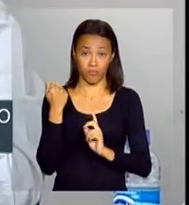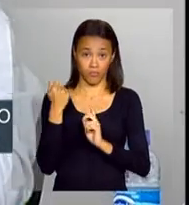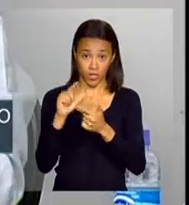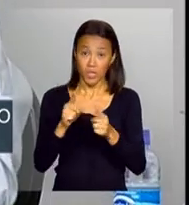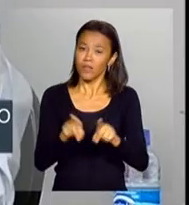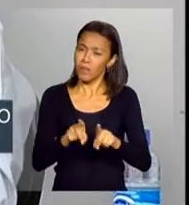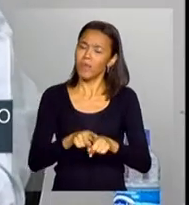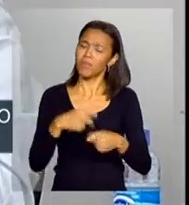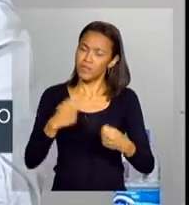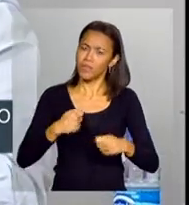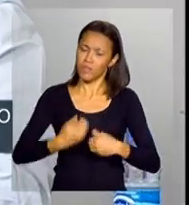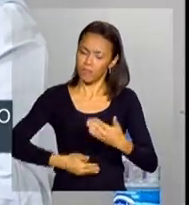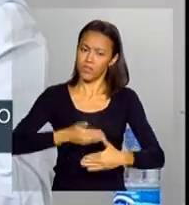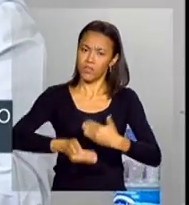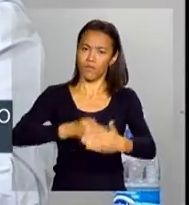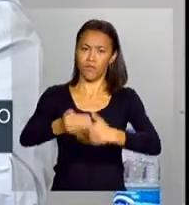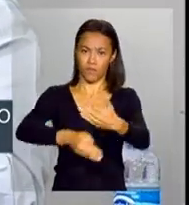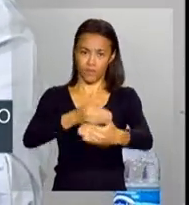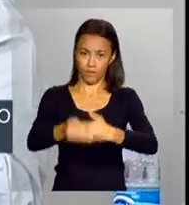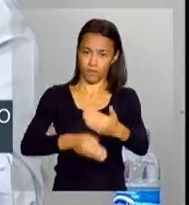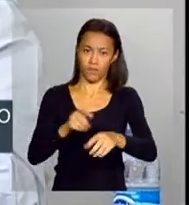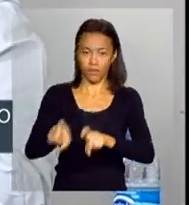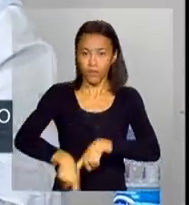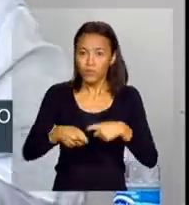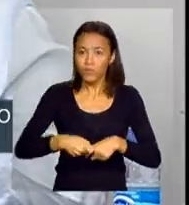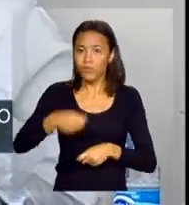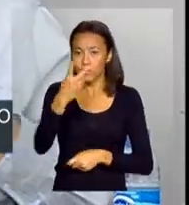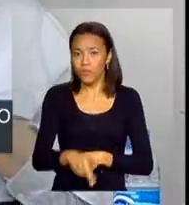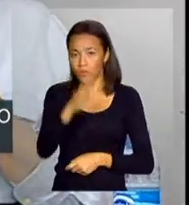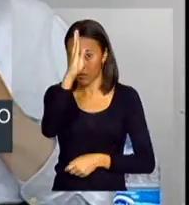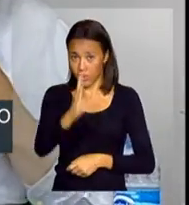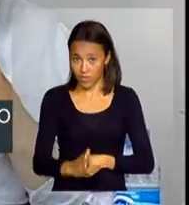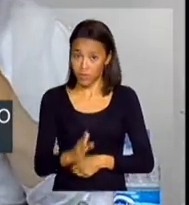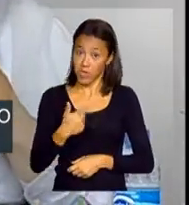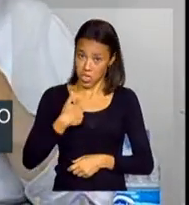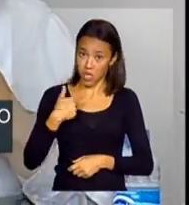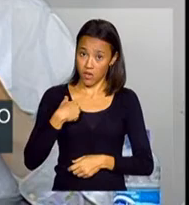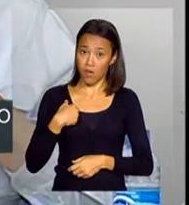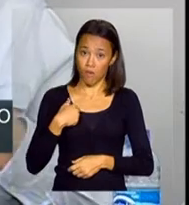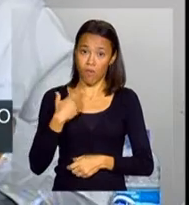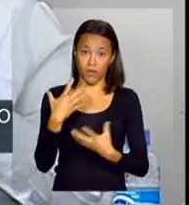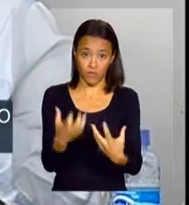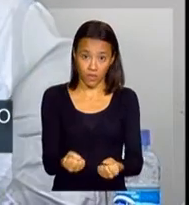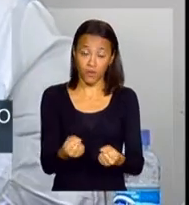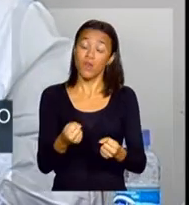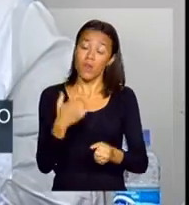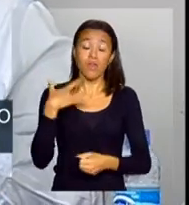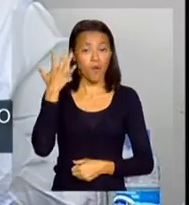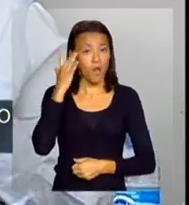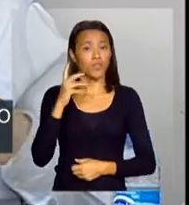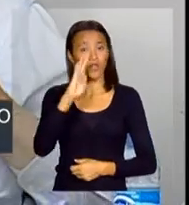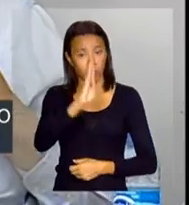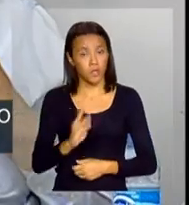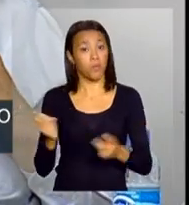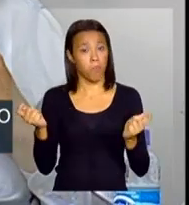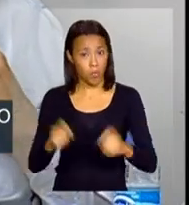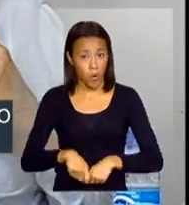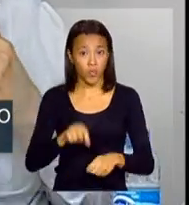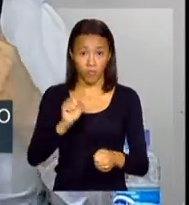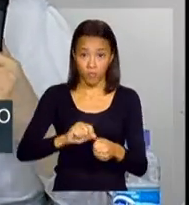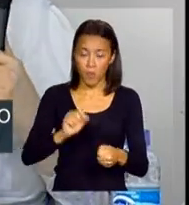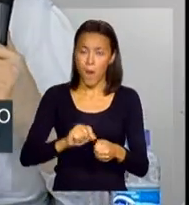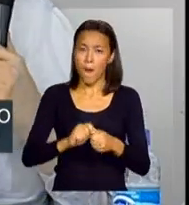deve avançar, assim, no desenvolvimento da agricultura brasileira, naquilo que eu defendo, que eu acho que o Brasil pode e deve ser um produtor de